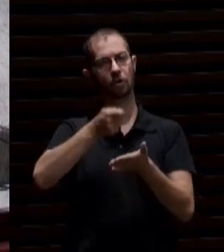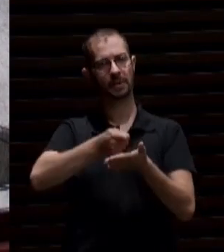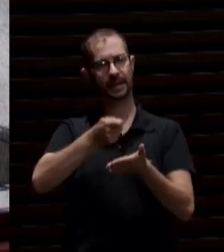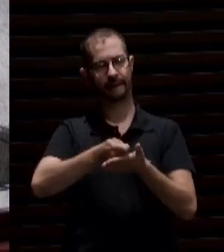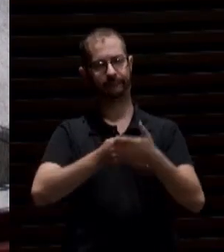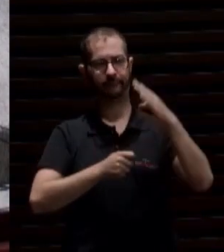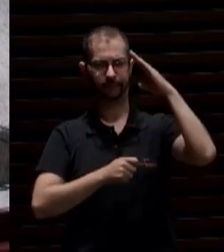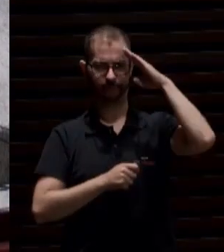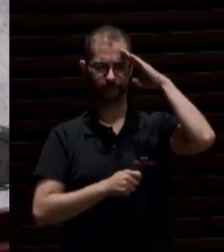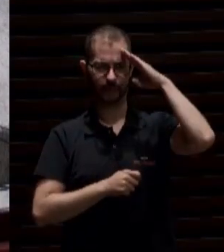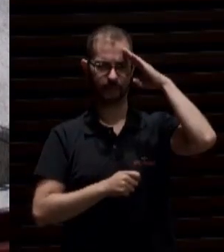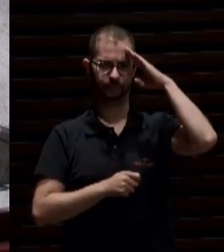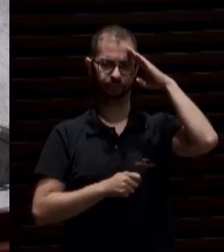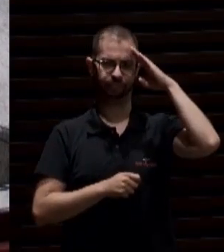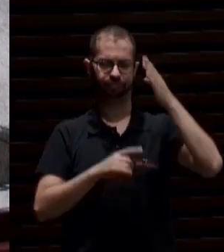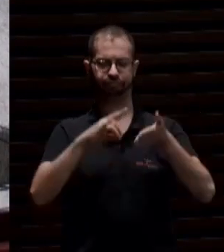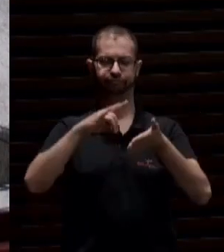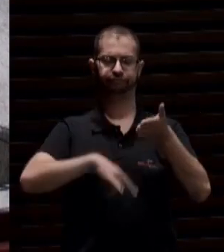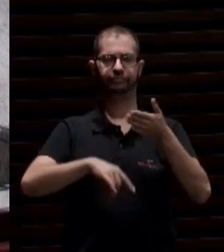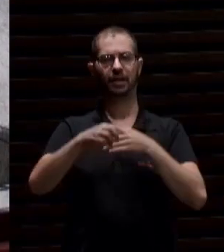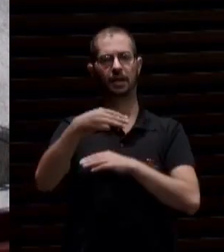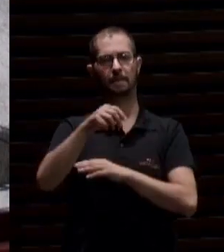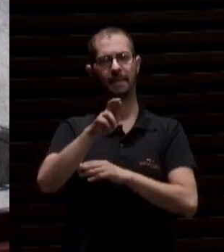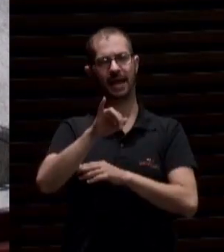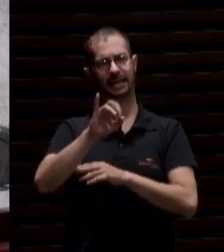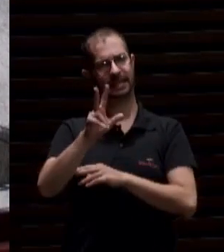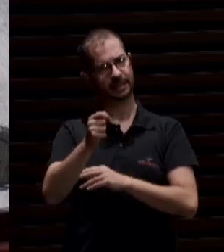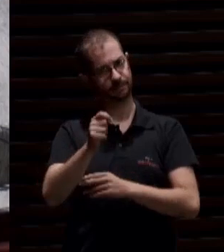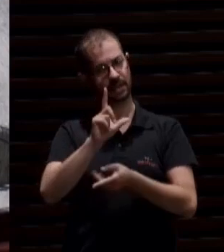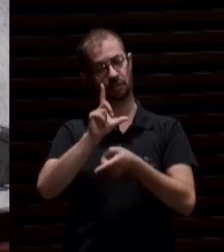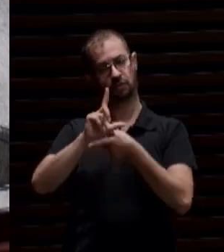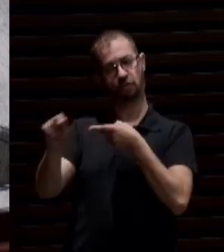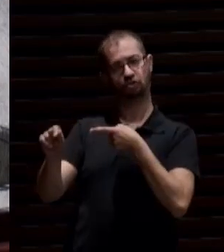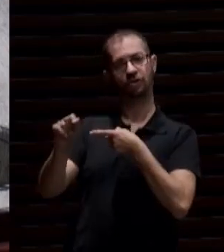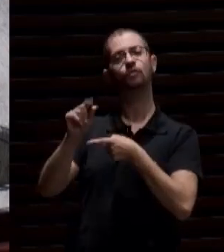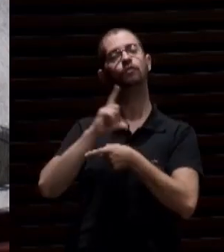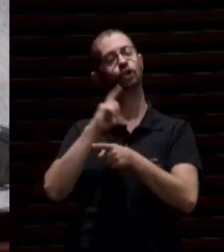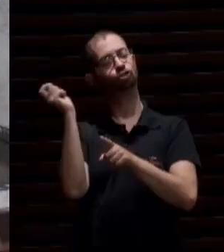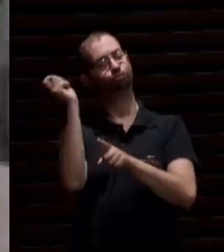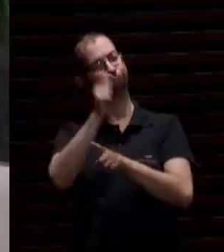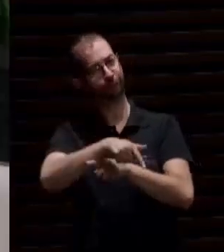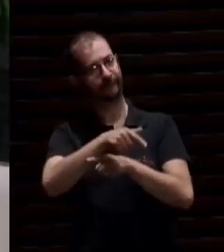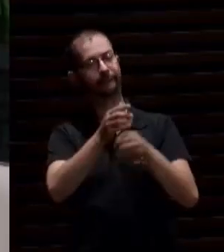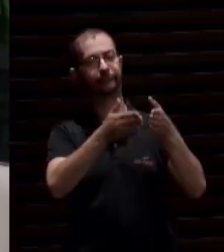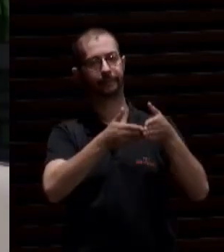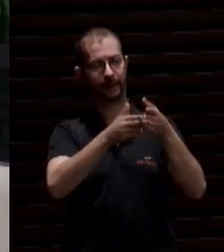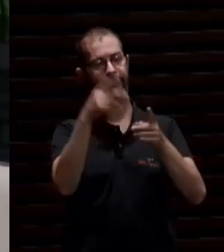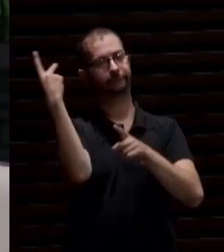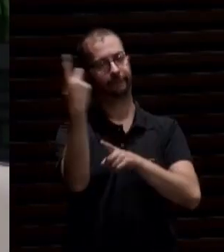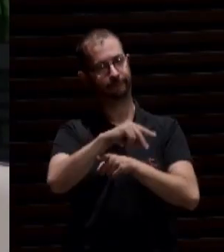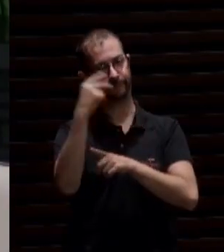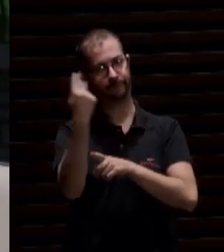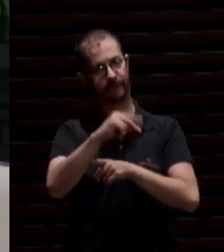Marinha. Ele fugiu da Marinha, foi preso novamente. Foi jogado no barco, açoitado e também foi